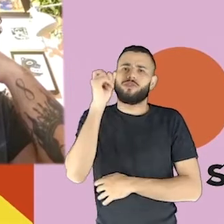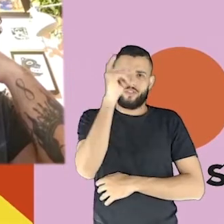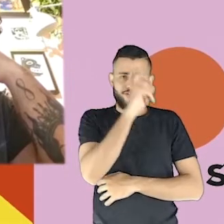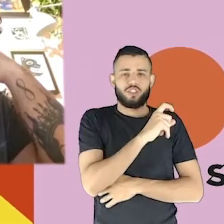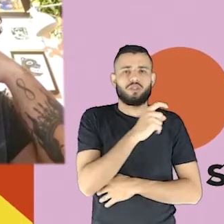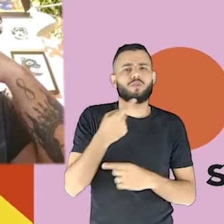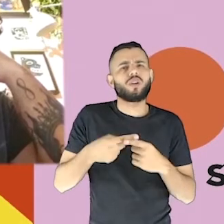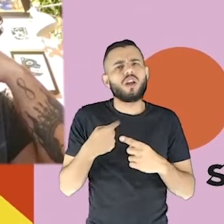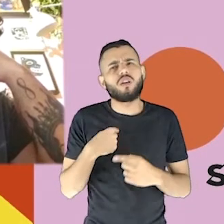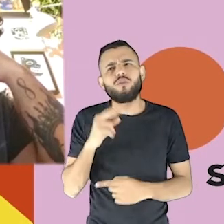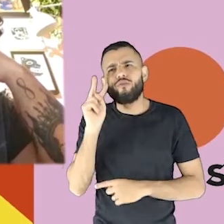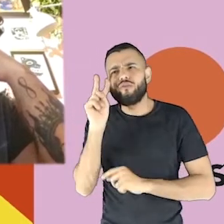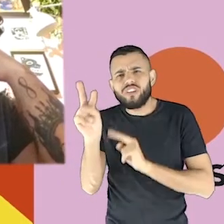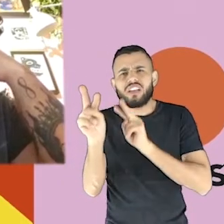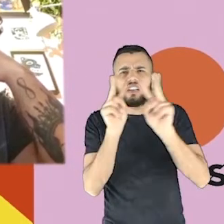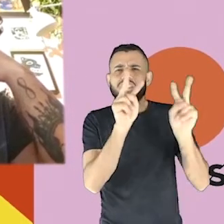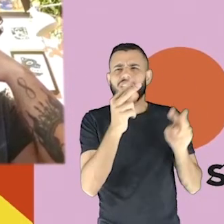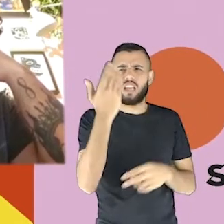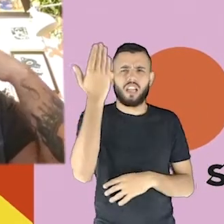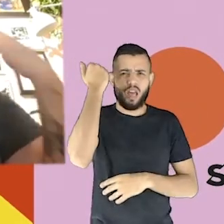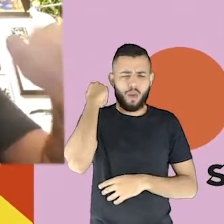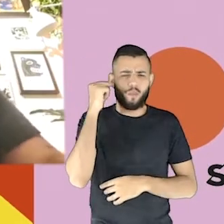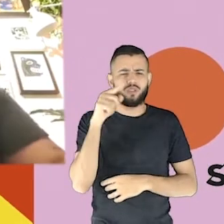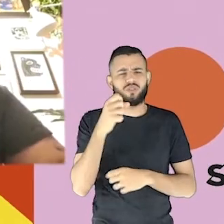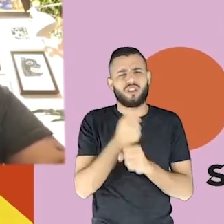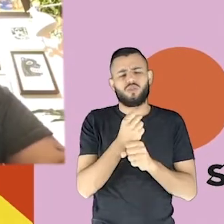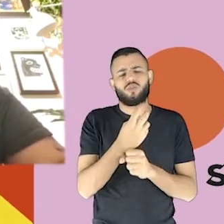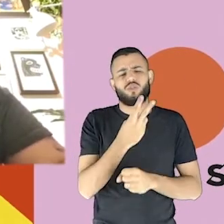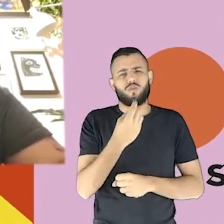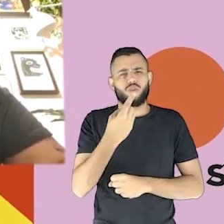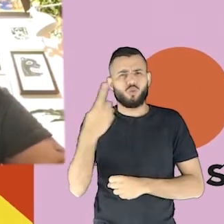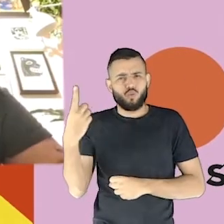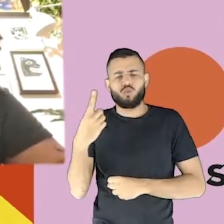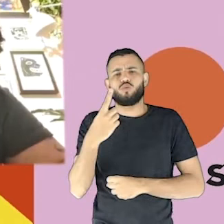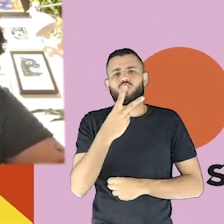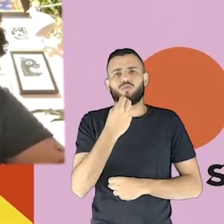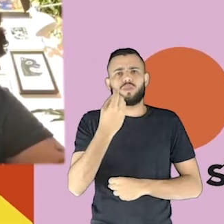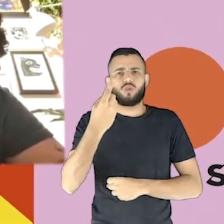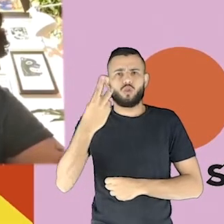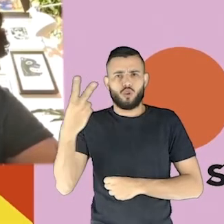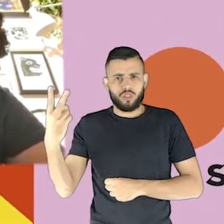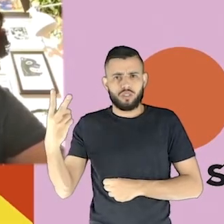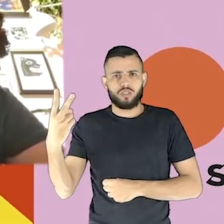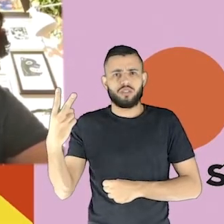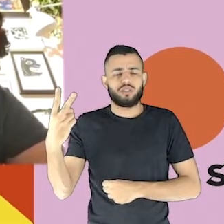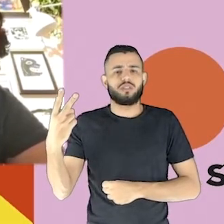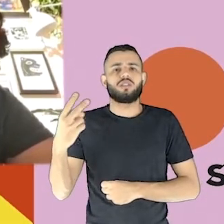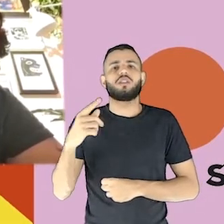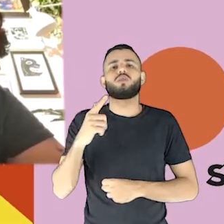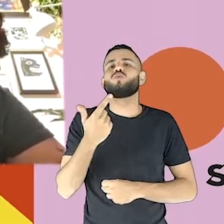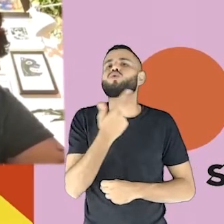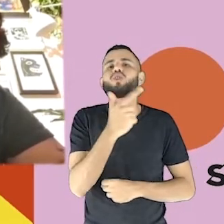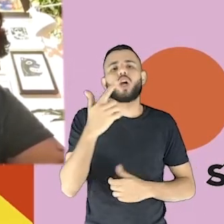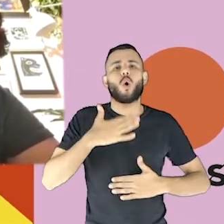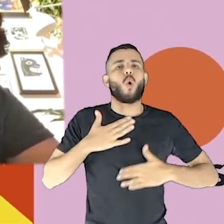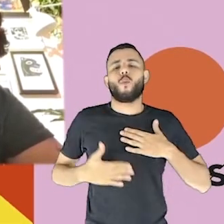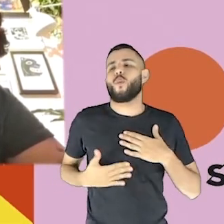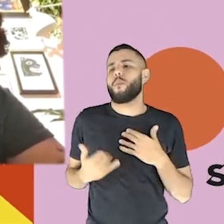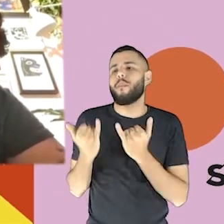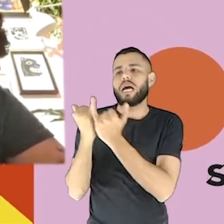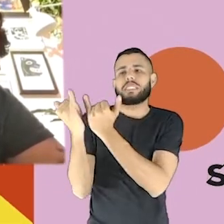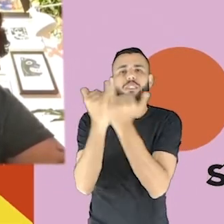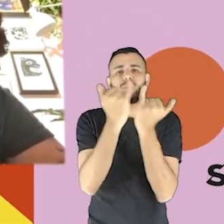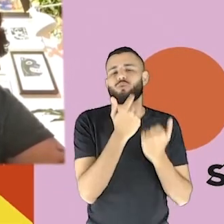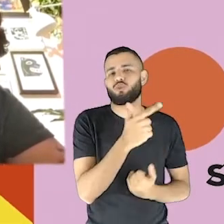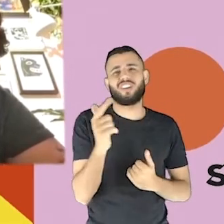foi difícil. Porque o que eu via naquela época, isso foi em 2001, 2002... O que eu via é que não tinham corpos parecidos com o meu. A gente não